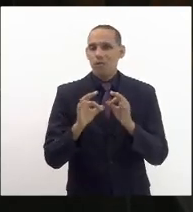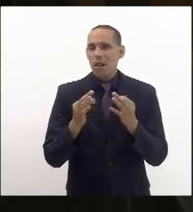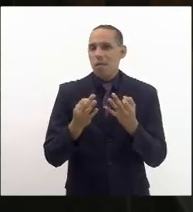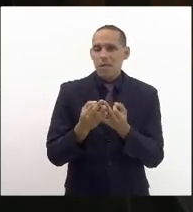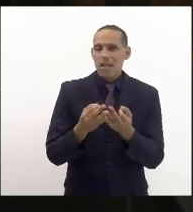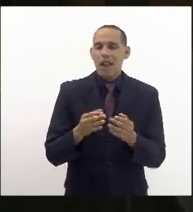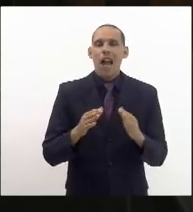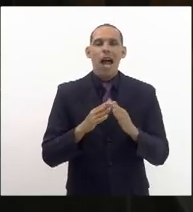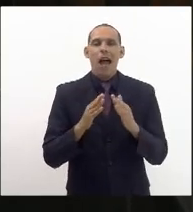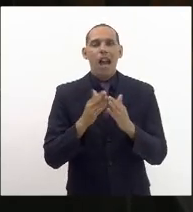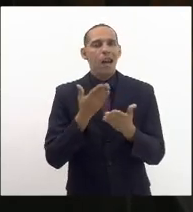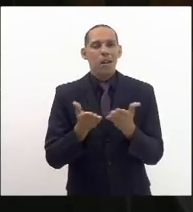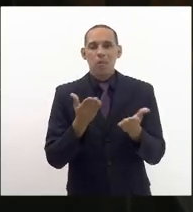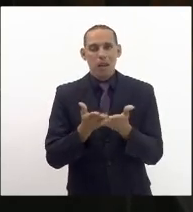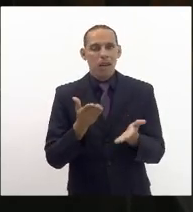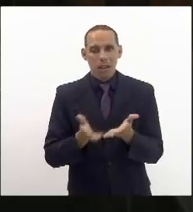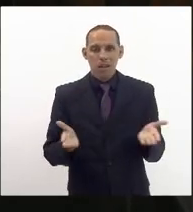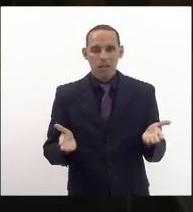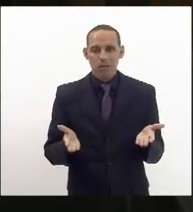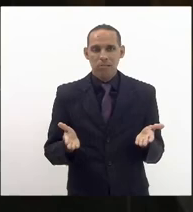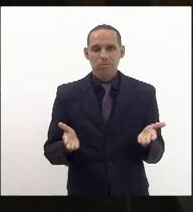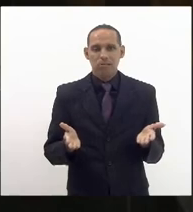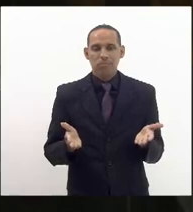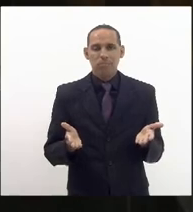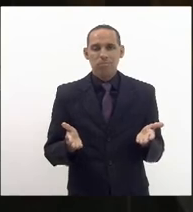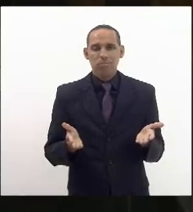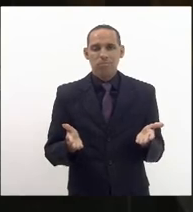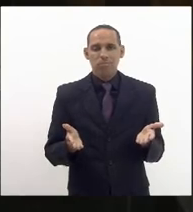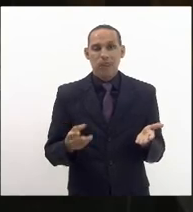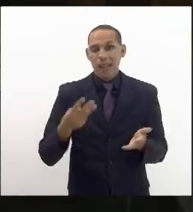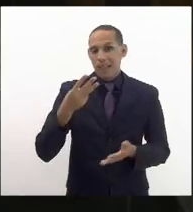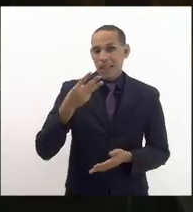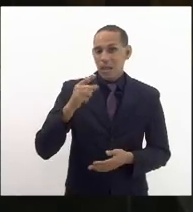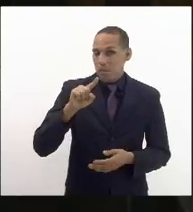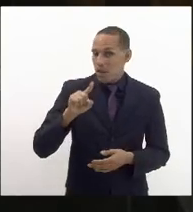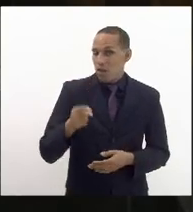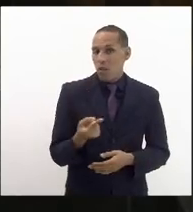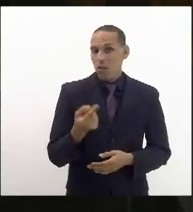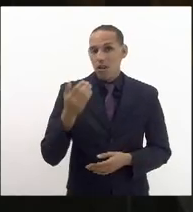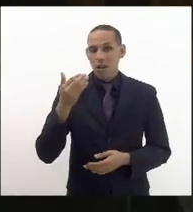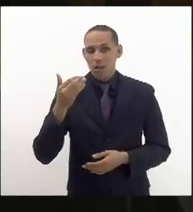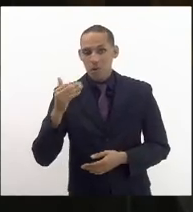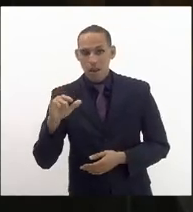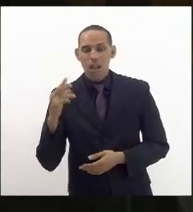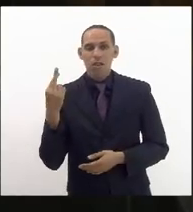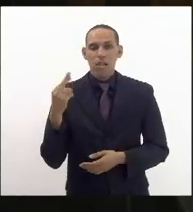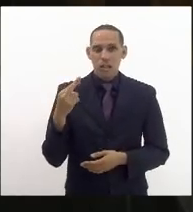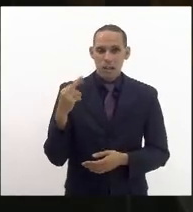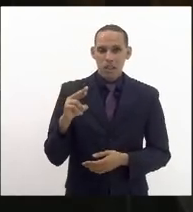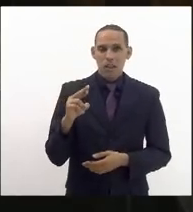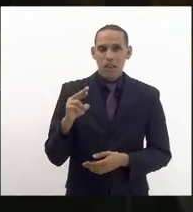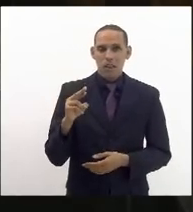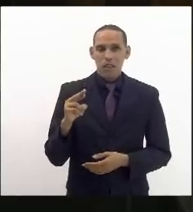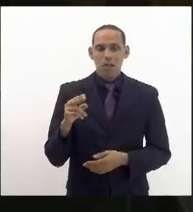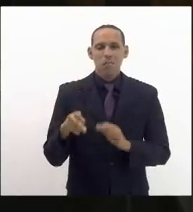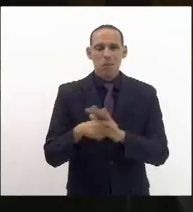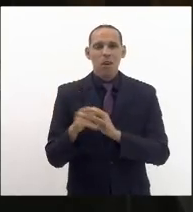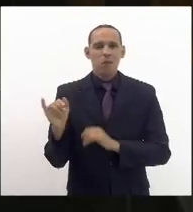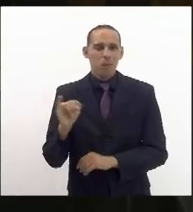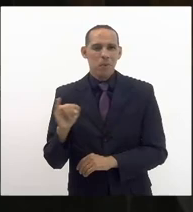desabrigadas, desalojadas. Gastou 3 milhões e meio de reais dos nossos